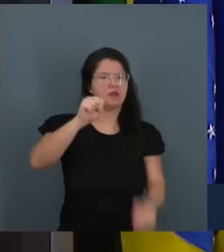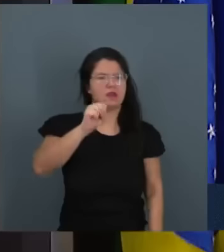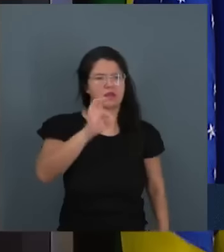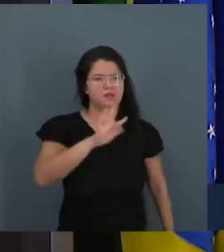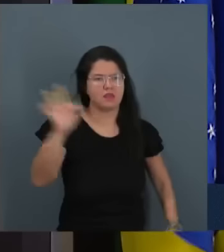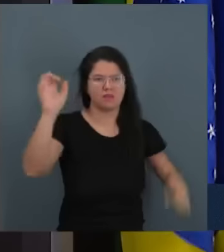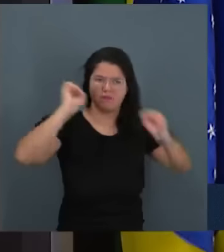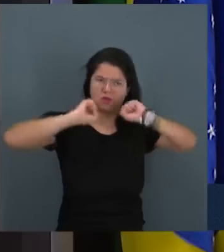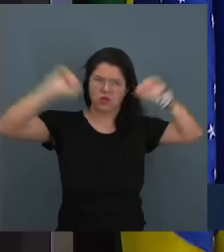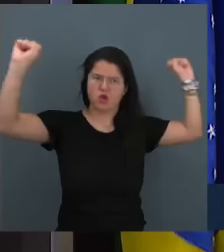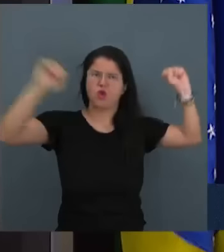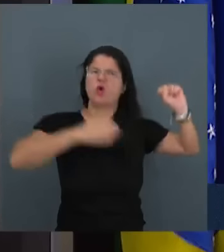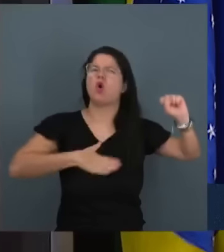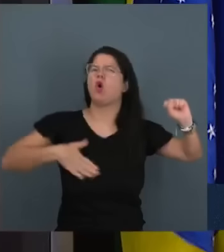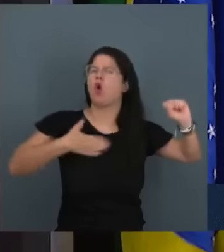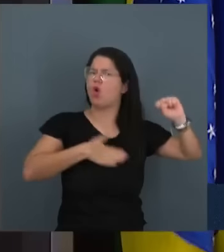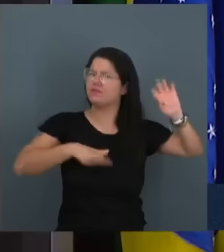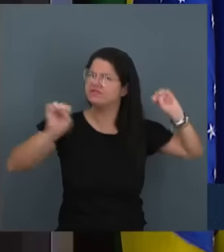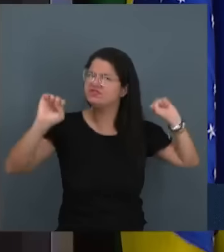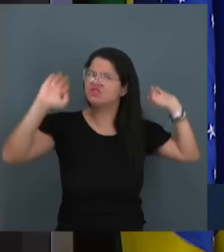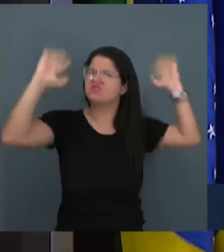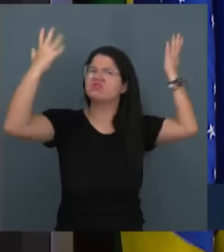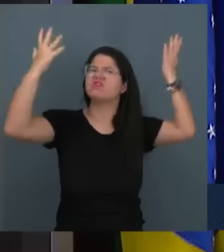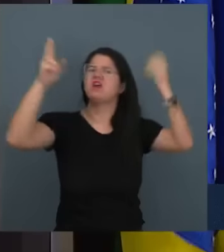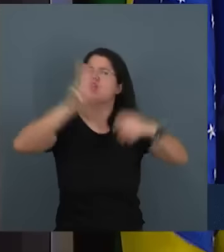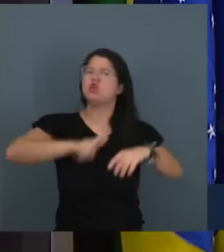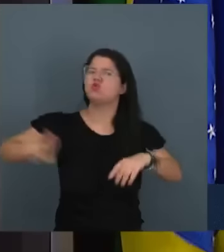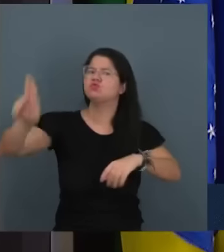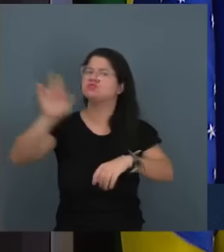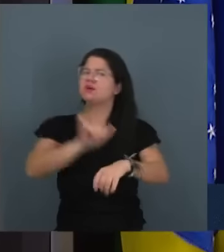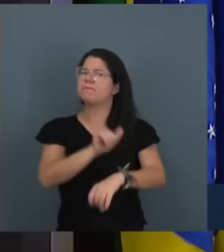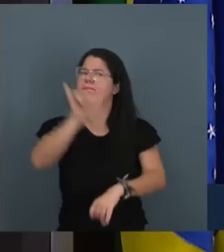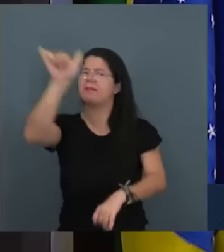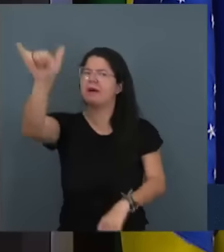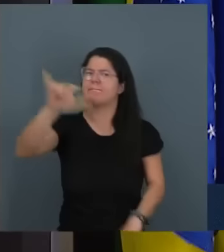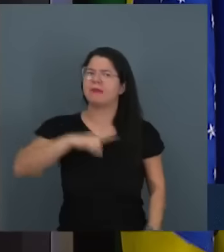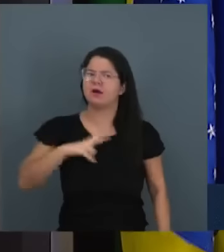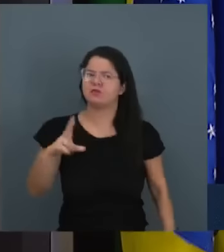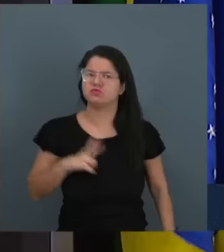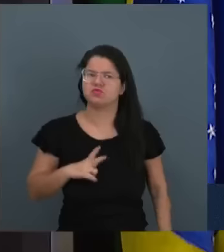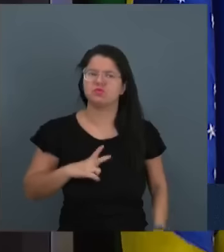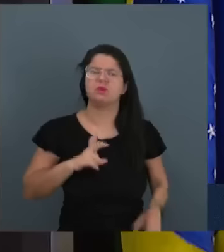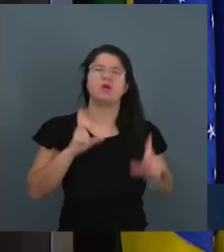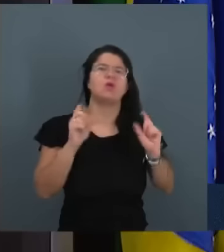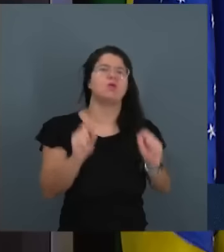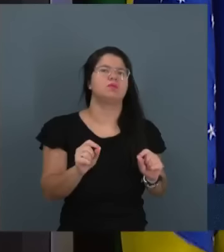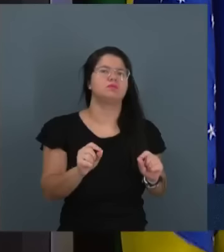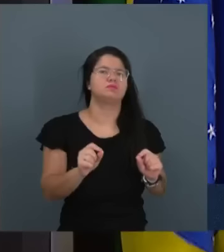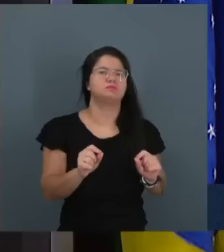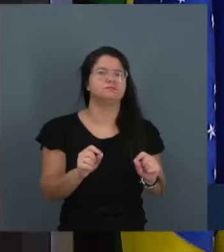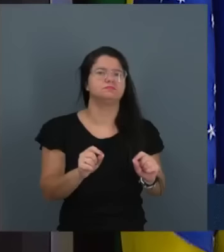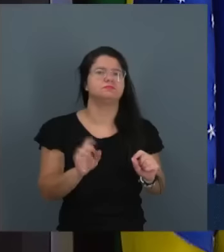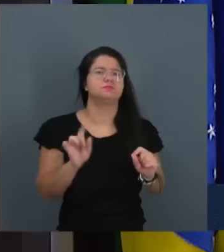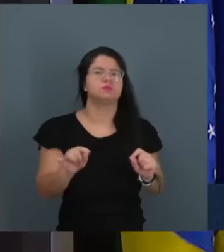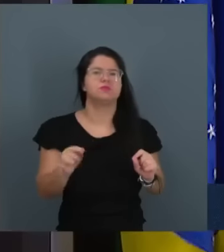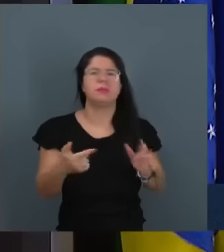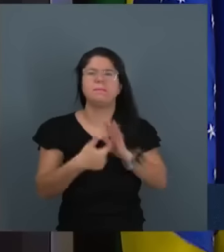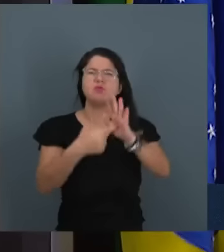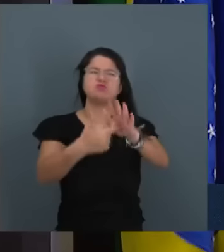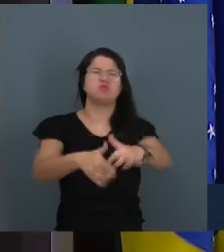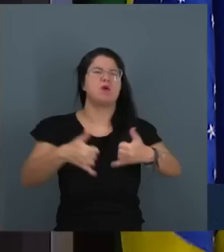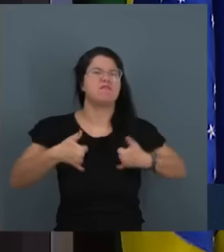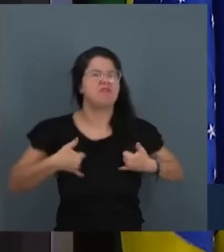gostam de eventos festivos e utilização de jatinhos particulares. Olha, o que acabou com esse negócio, o que exacerbou a